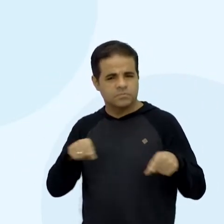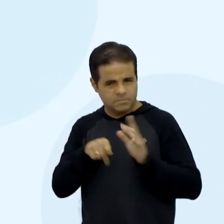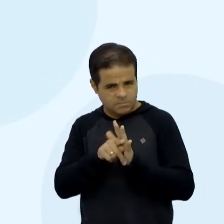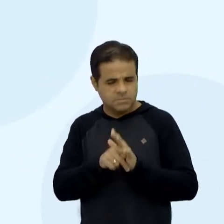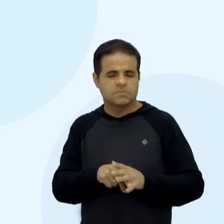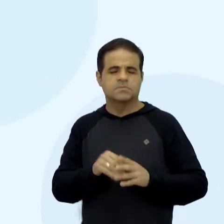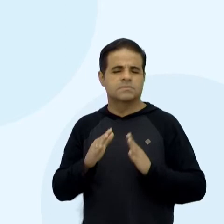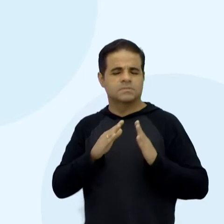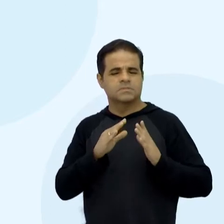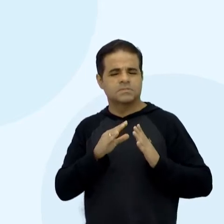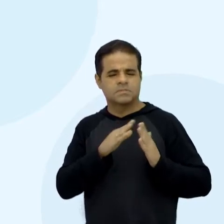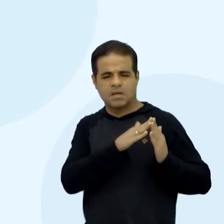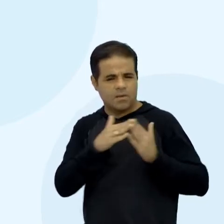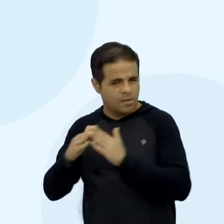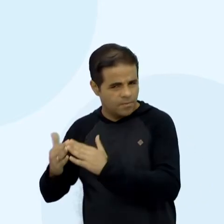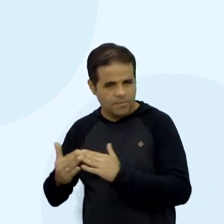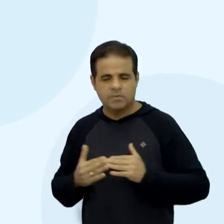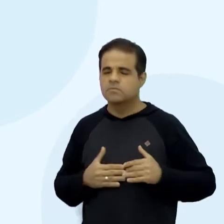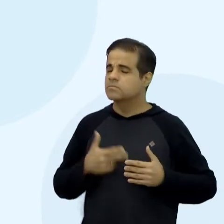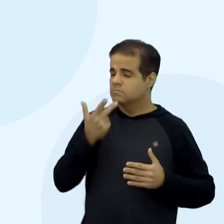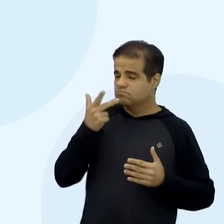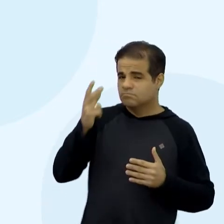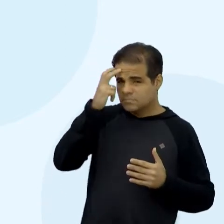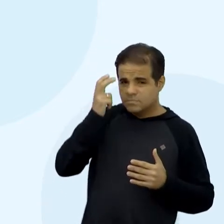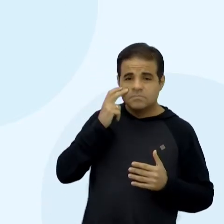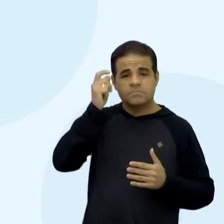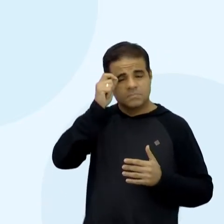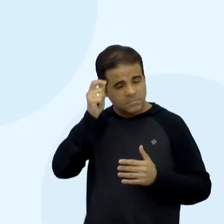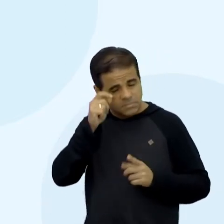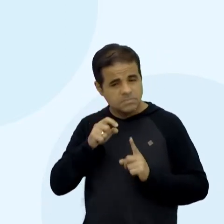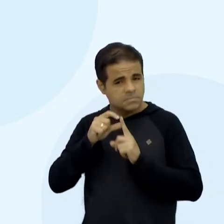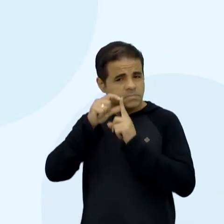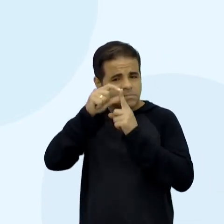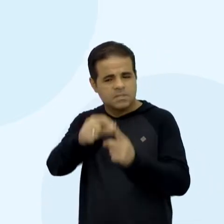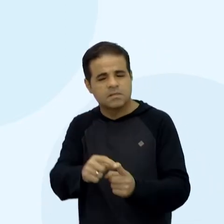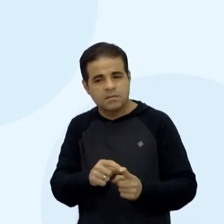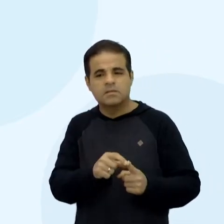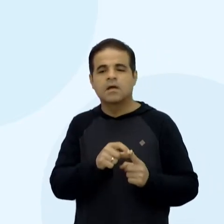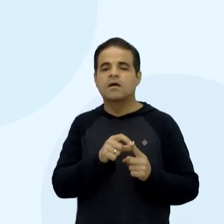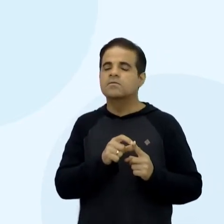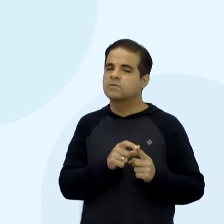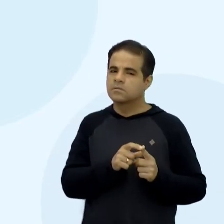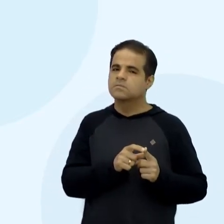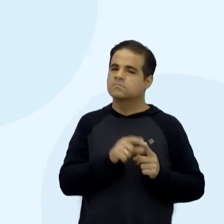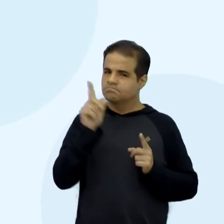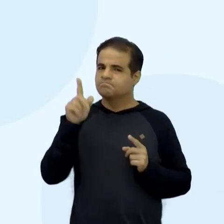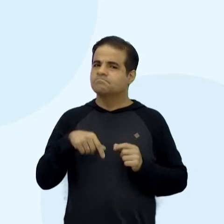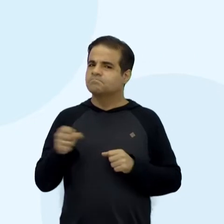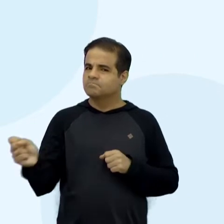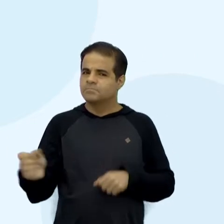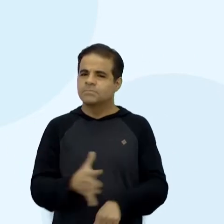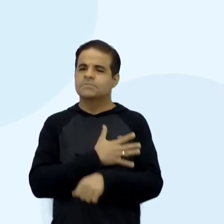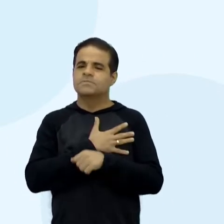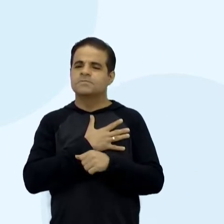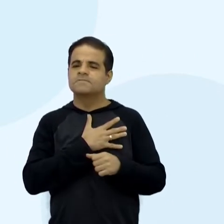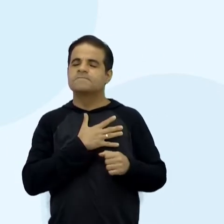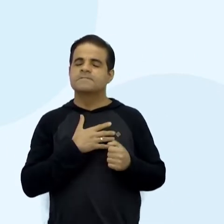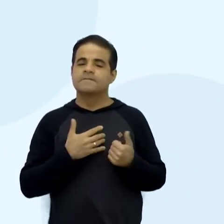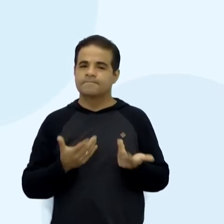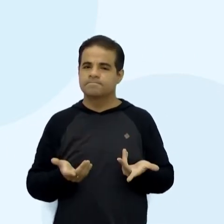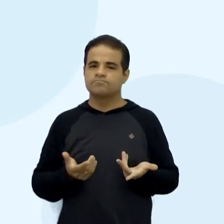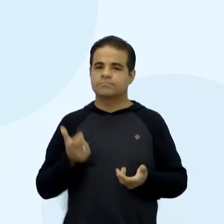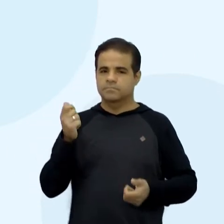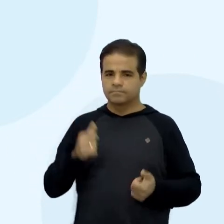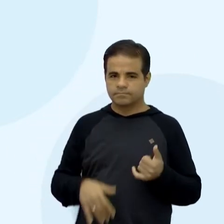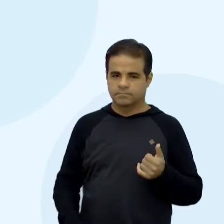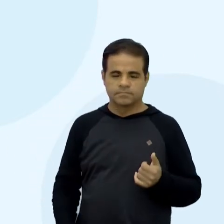ritmo que evoca a música e a cultura das periferias. Então, olha só, Não arrepia? A representatividade até da arte.